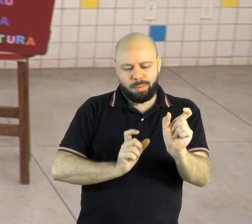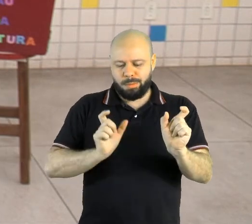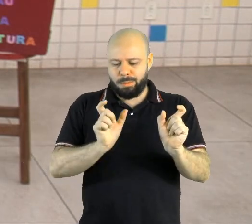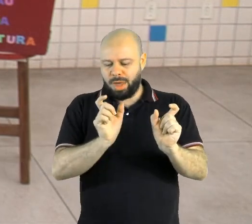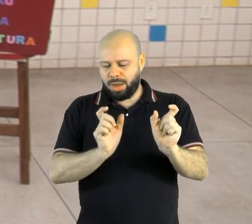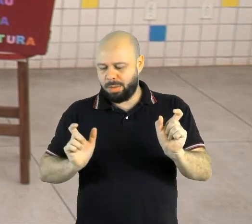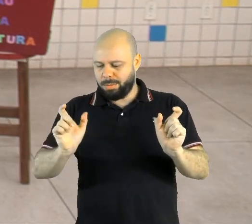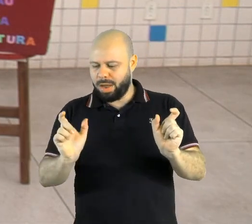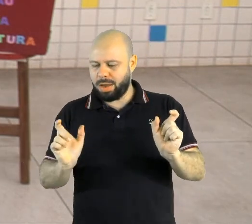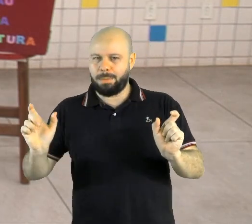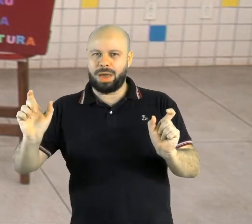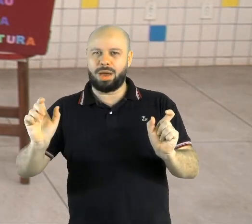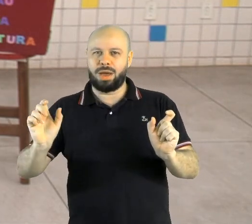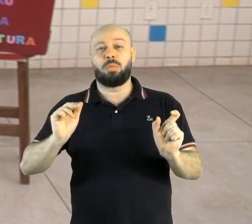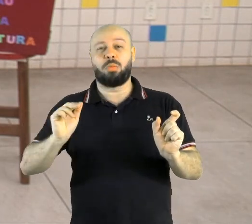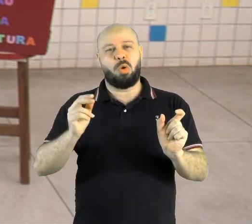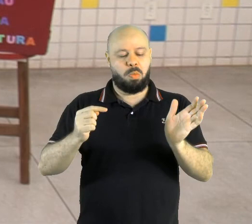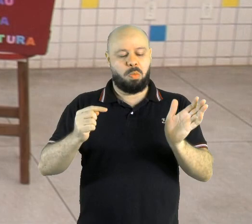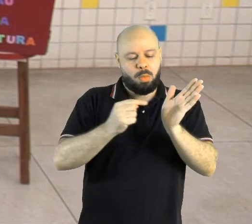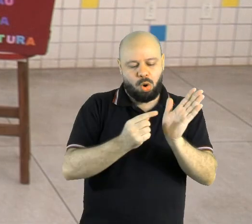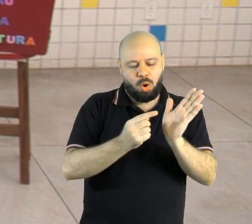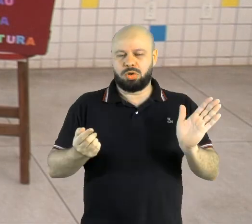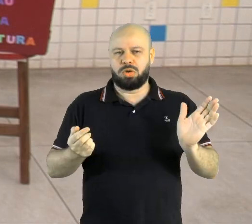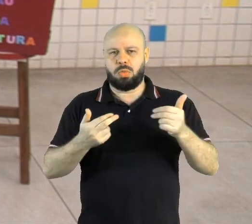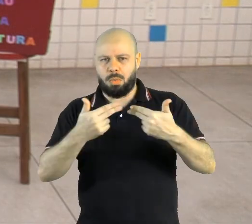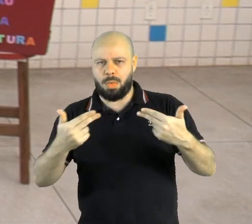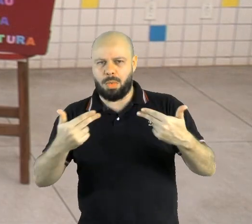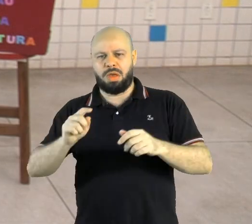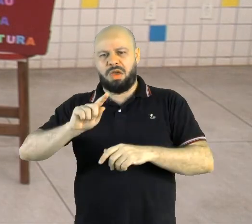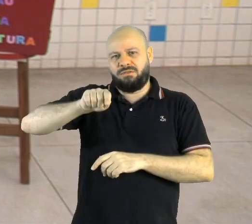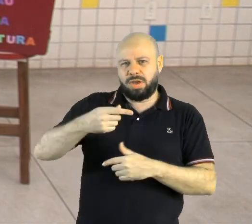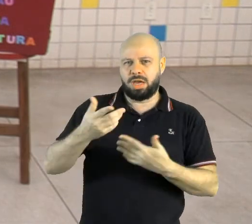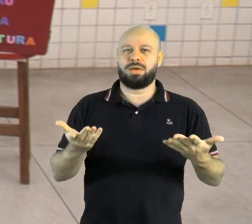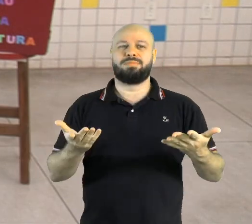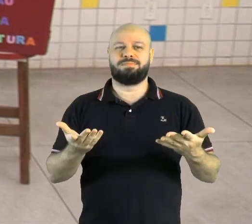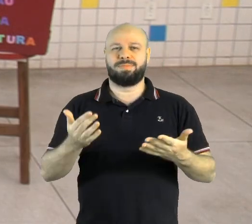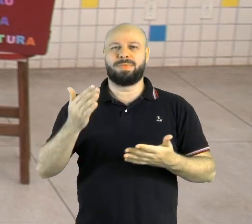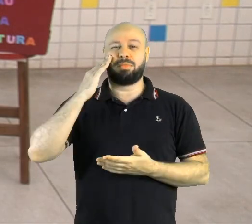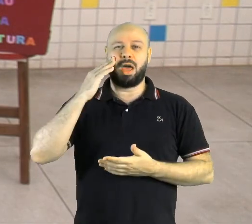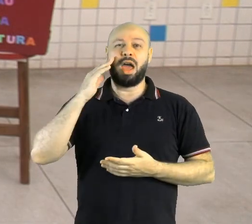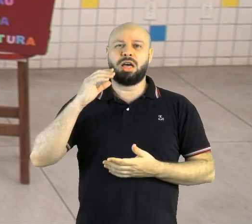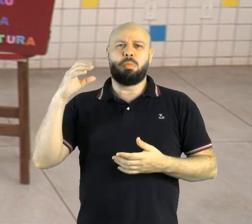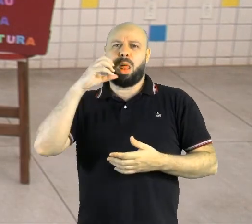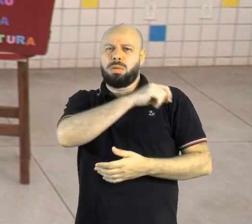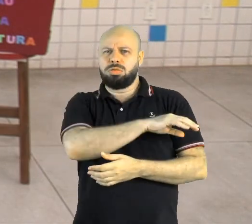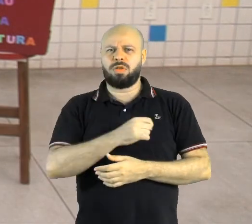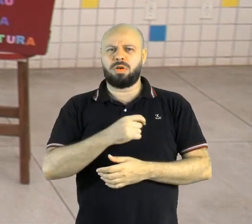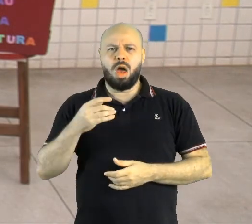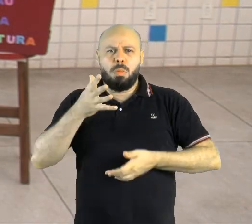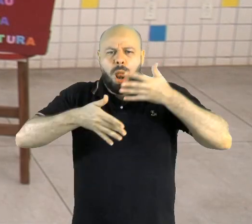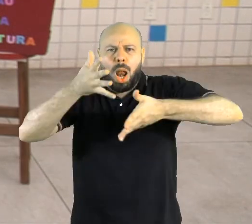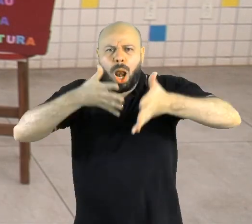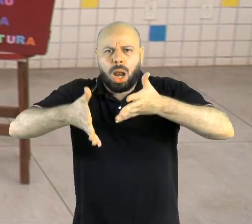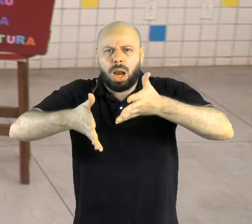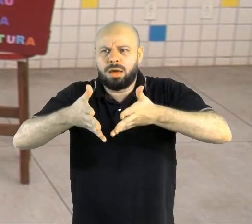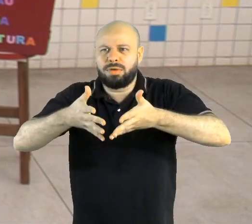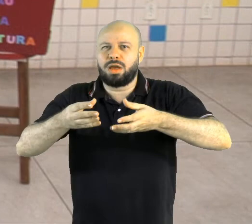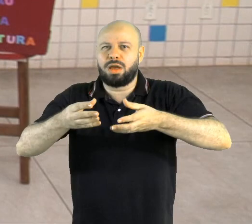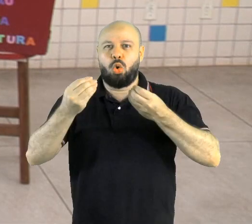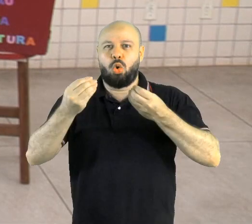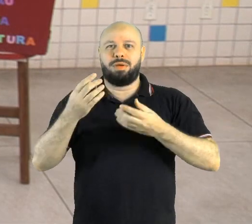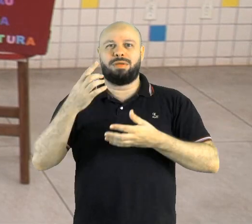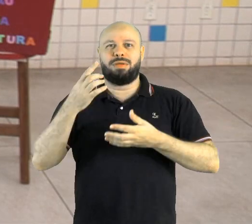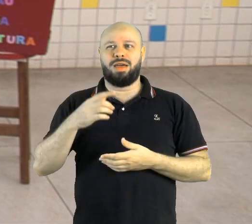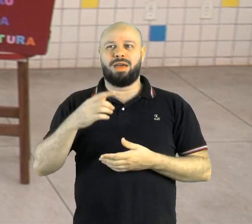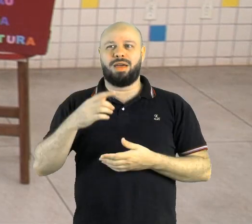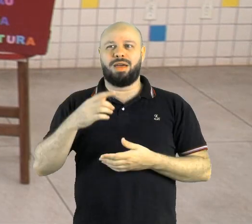ser separadas. Mesmo quando fala rápido, assim como a professora Francisca Neri aqui. Eu falo rapidíssimo, imagina, quando